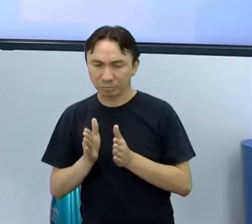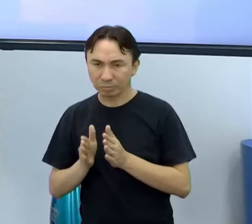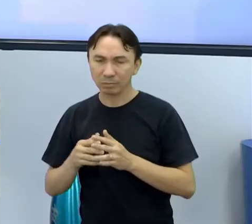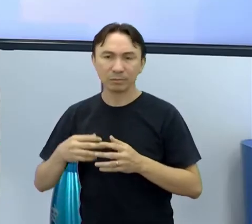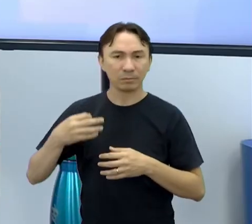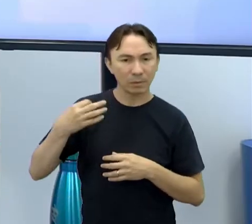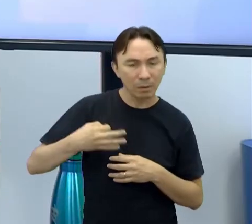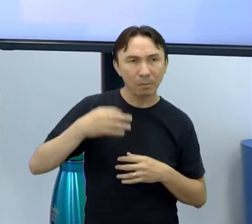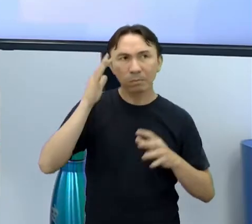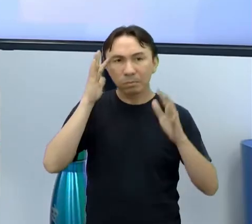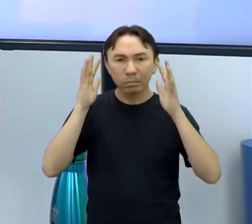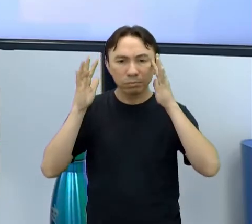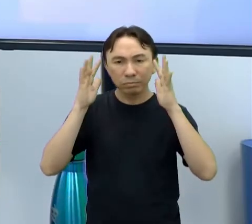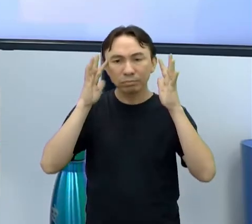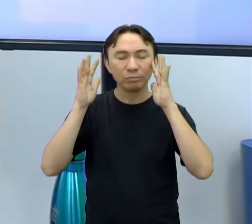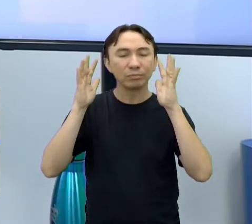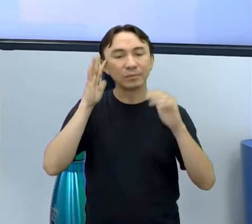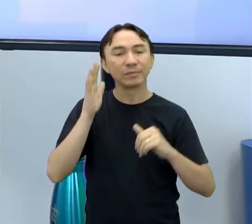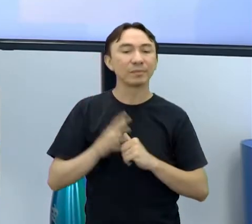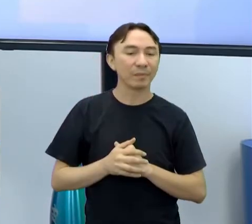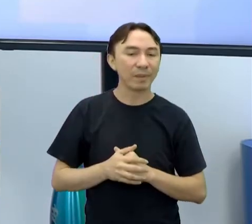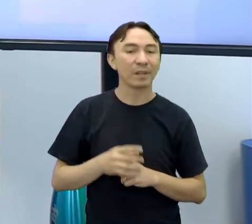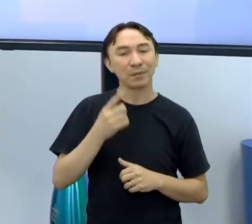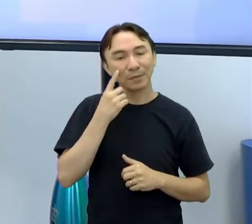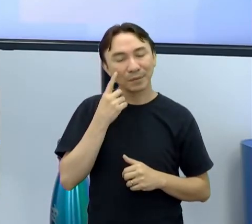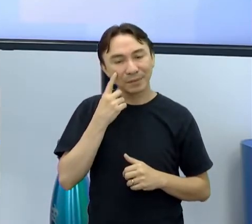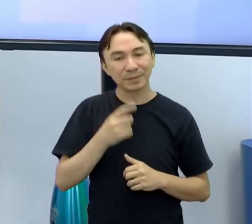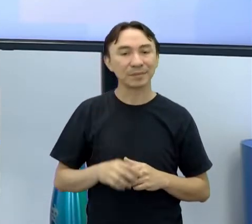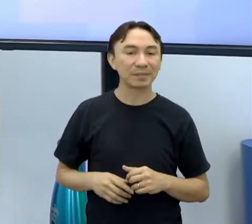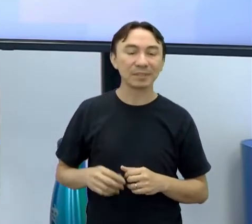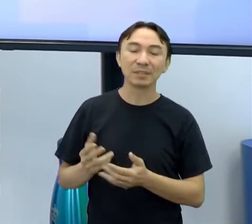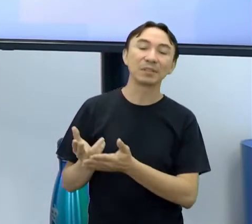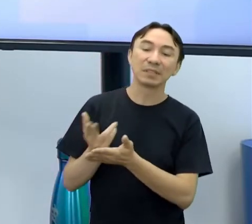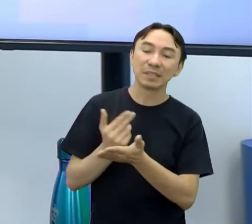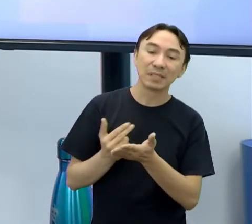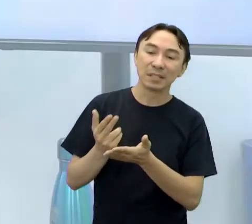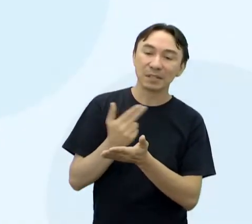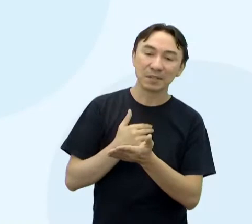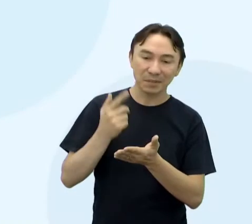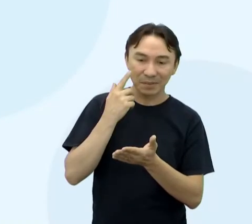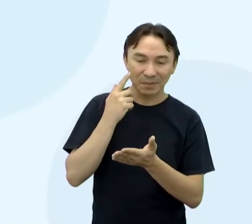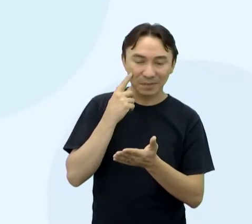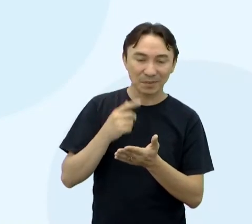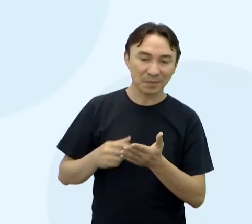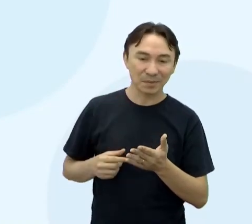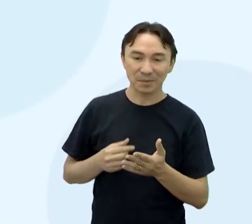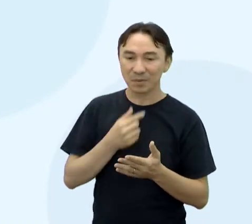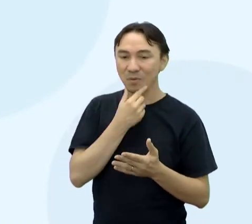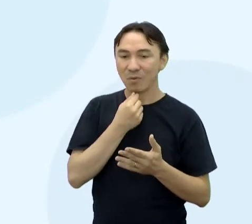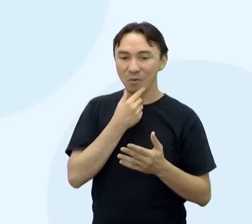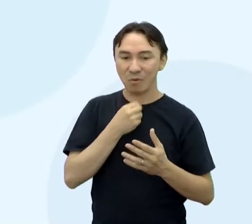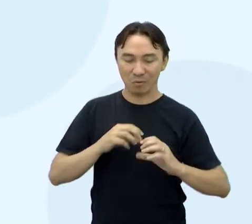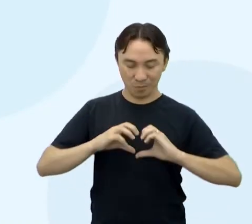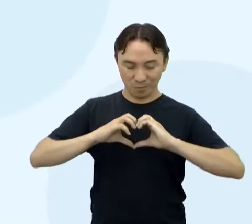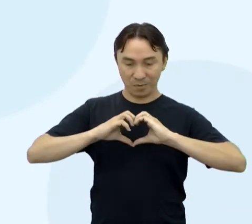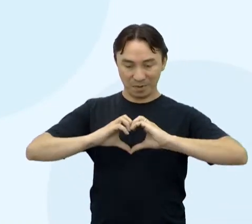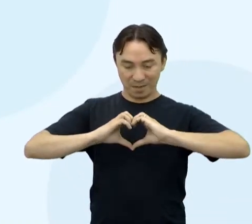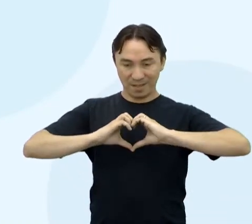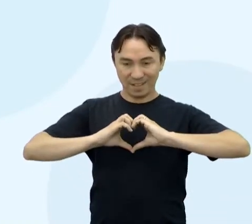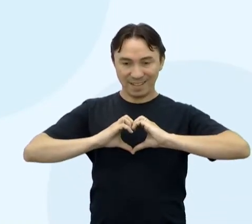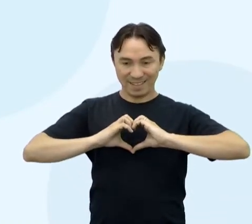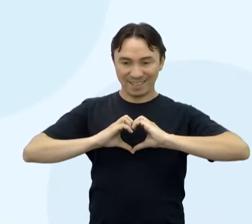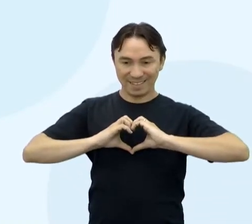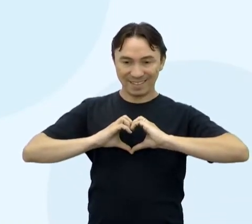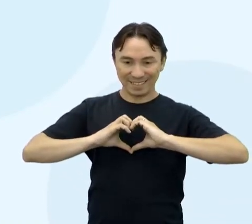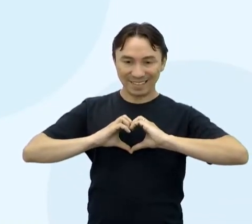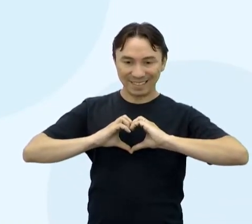acha que ali no desenho ele tá mais para emoção, para razão, meio a meio? Qual o que o tem homem,